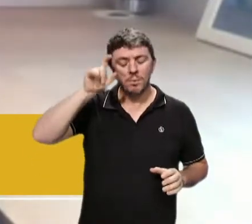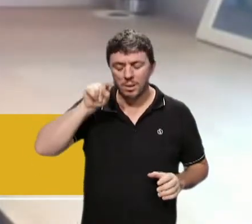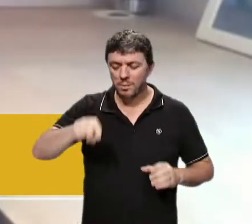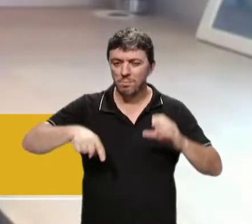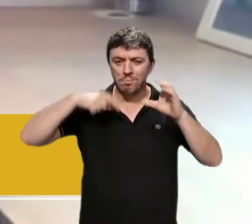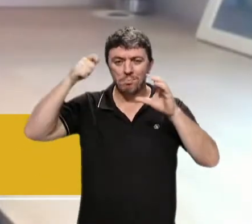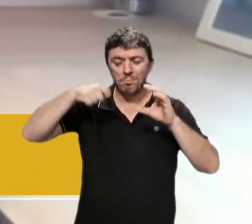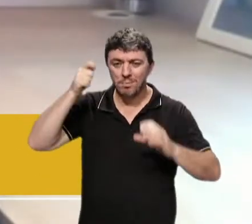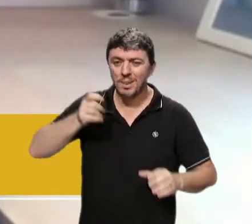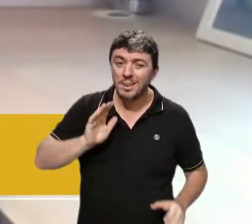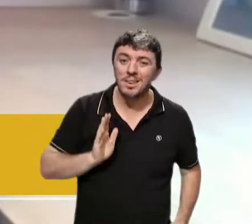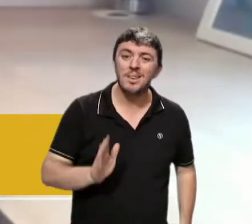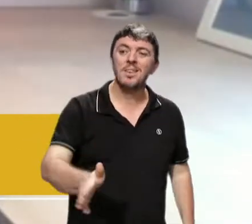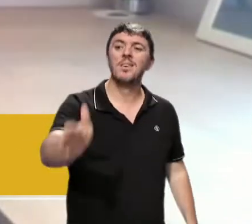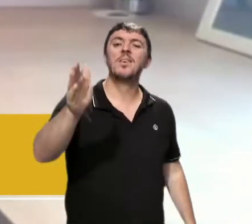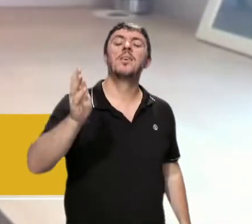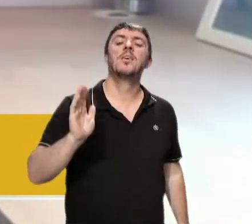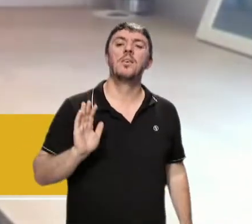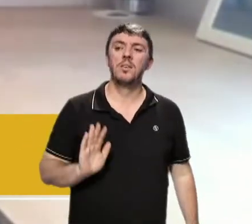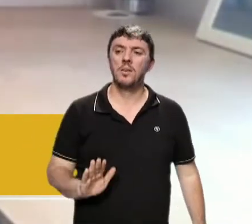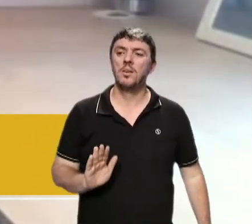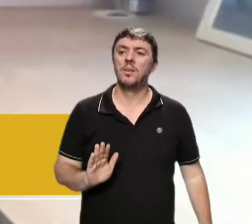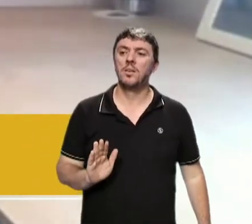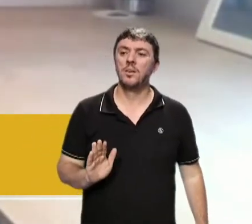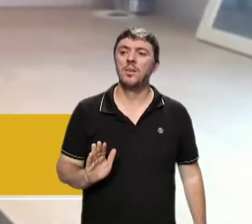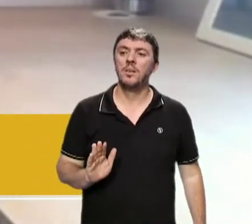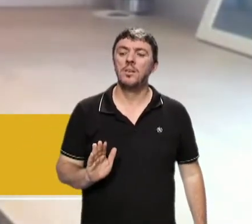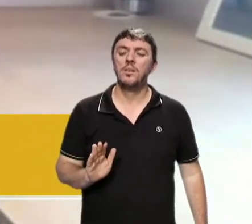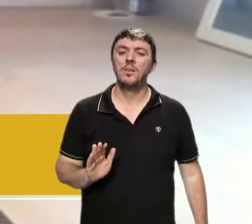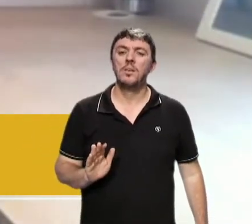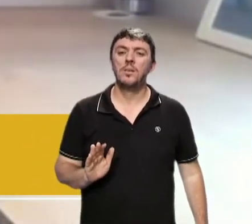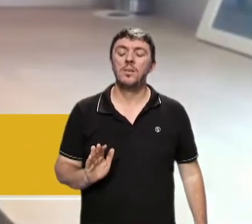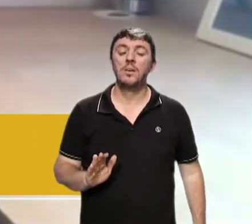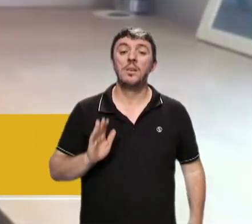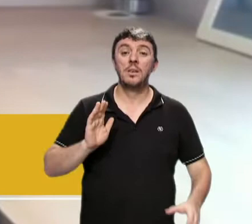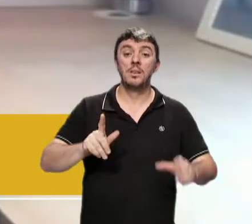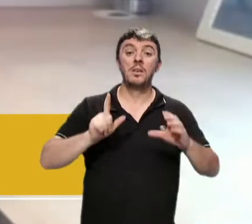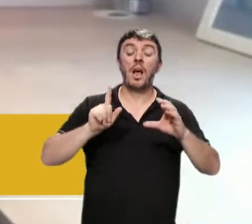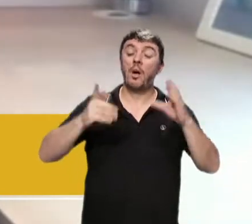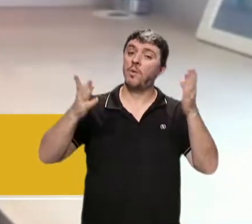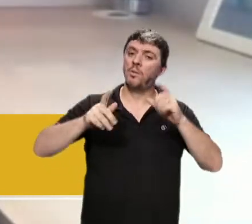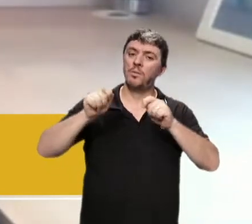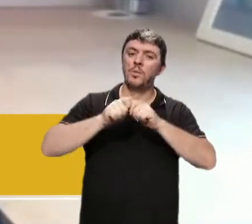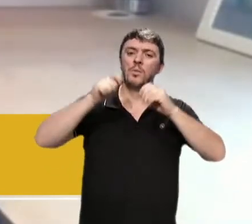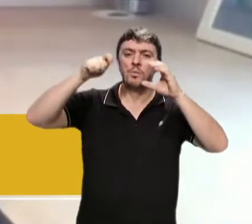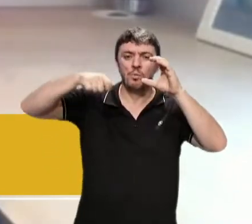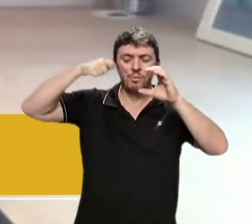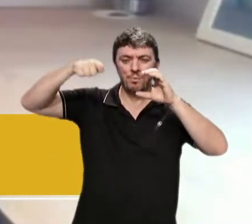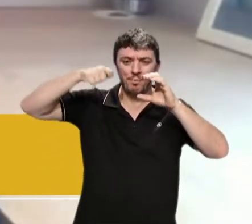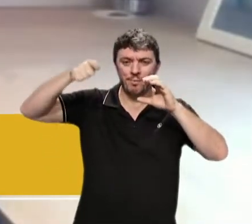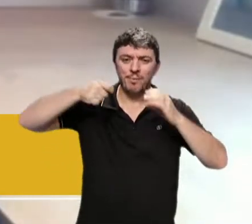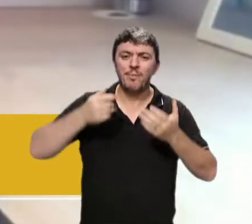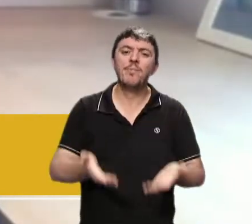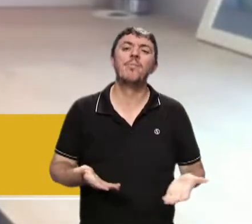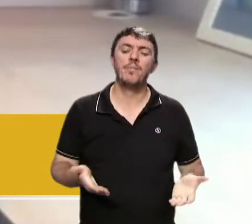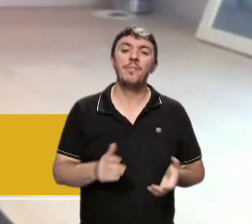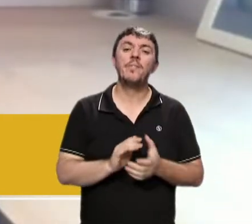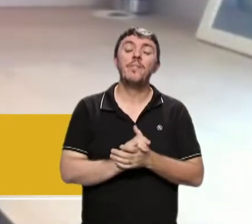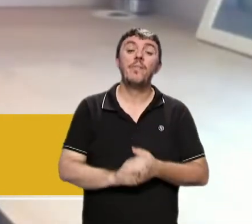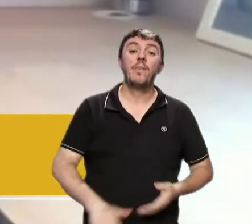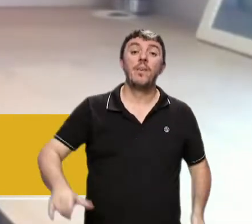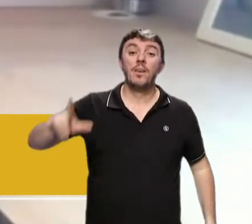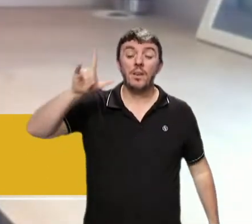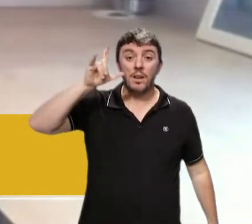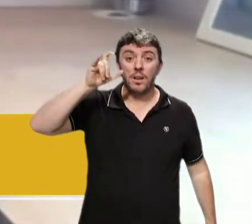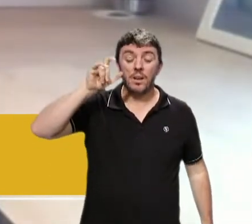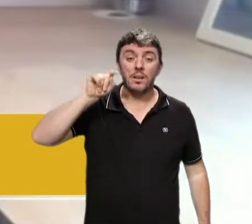isso. A tendência são os vídeos, então a gente tem que adequar nosso conteúdo para os vídeos. E o Instagram